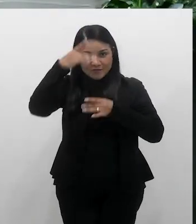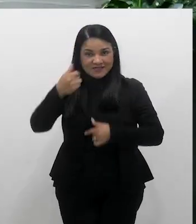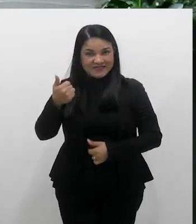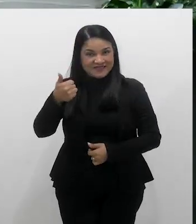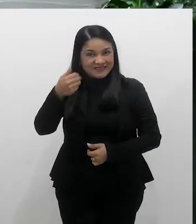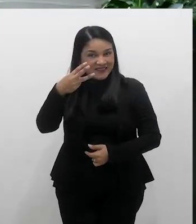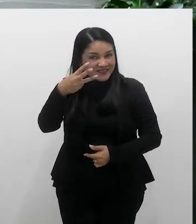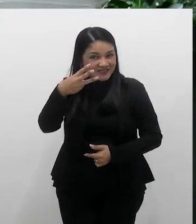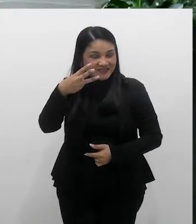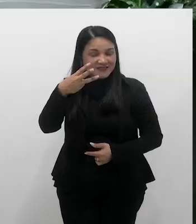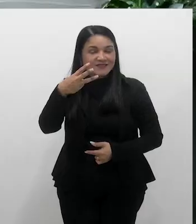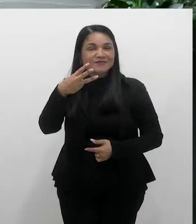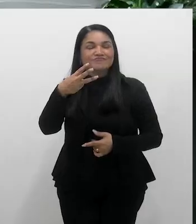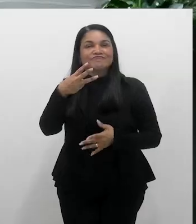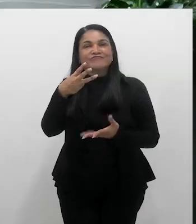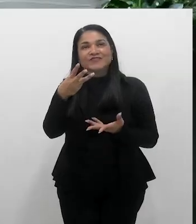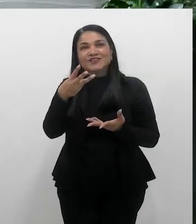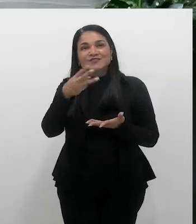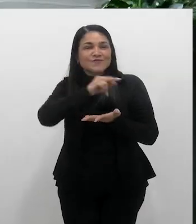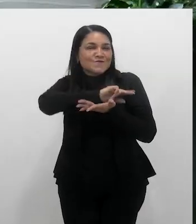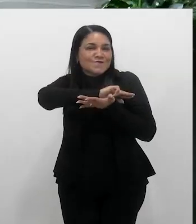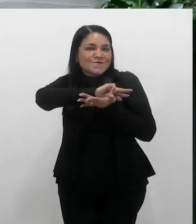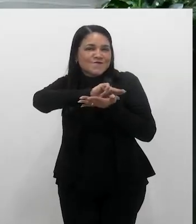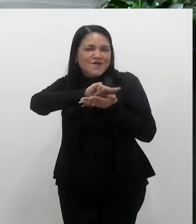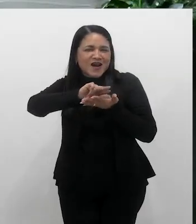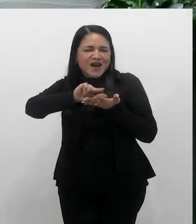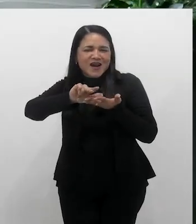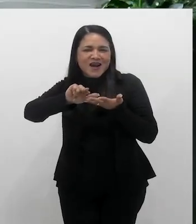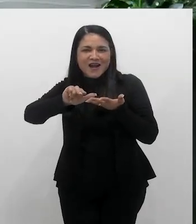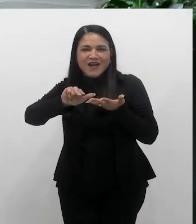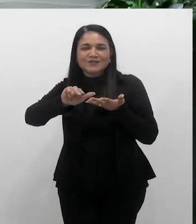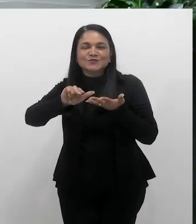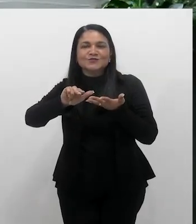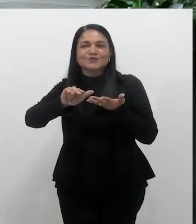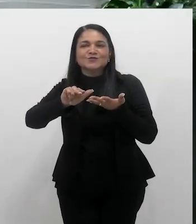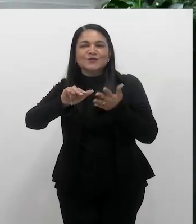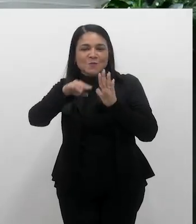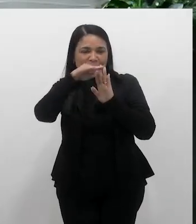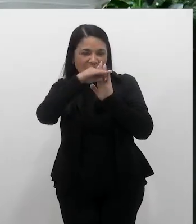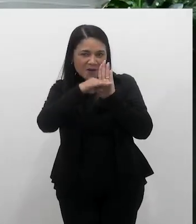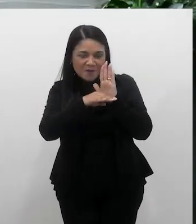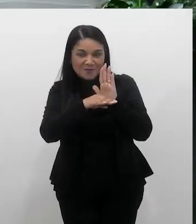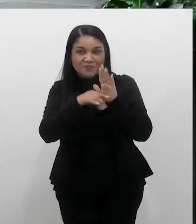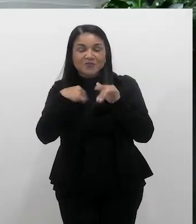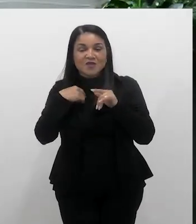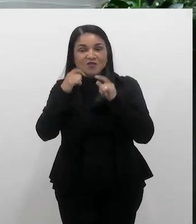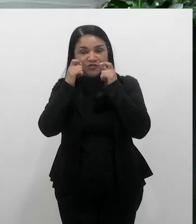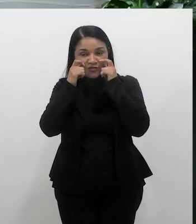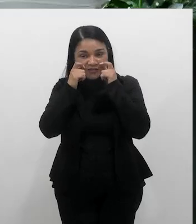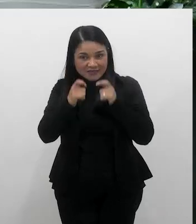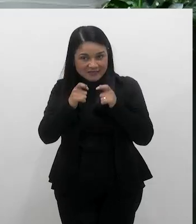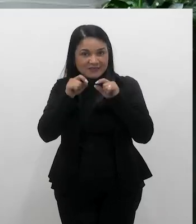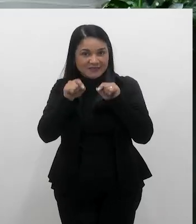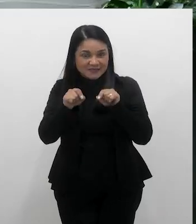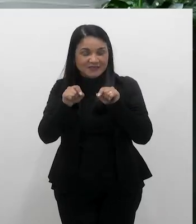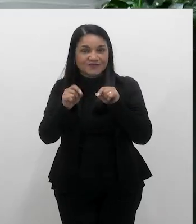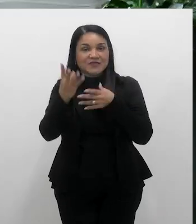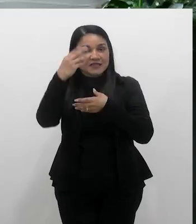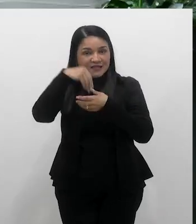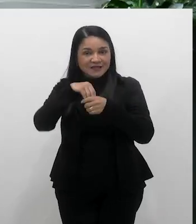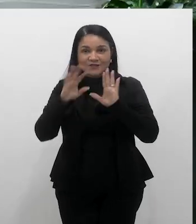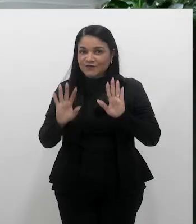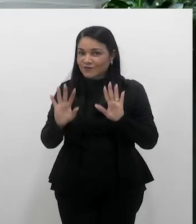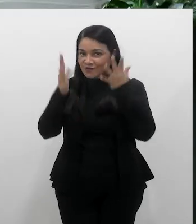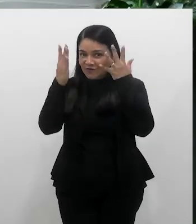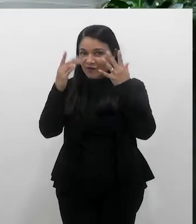total, então, felizmente, né, são muitos programas. Eu queria só chamar a atenção porque a gente tem,